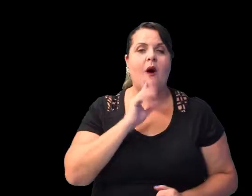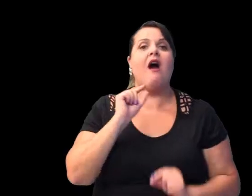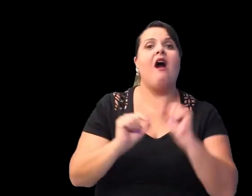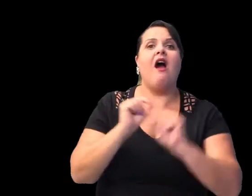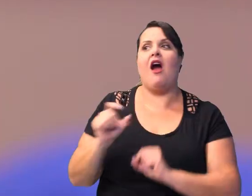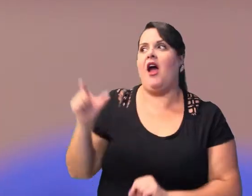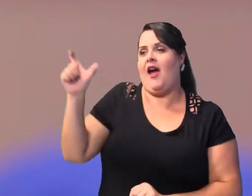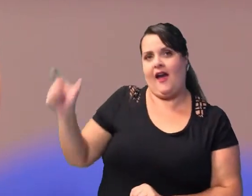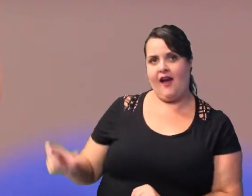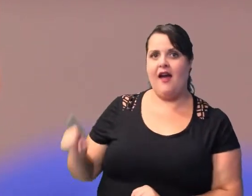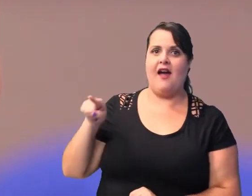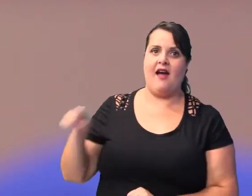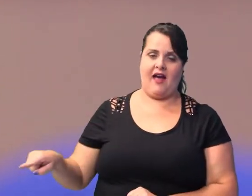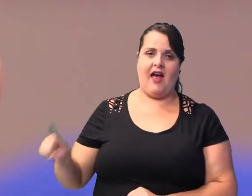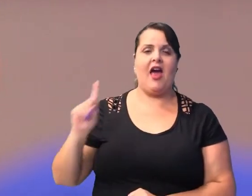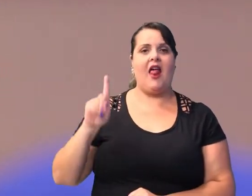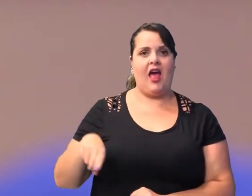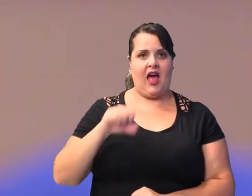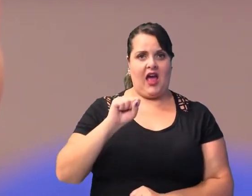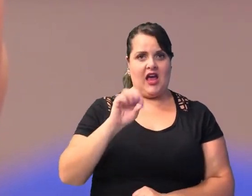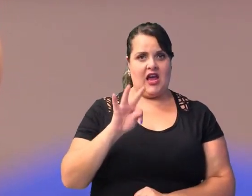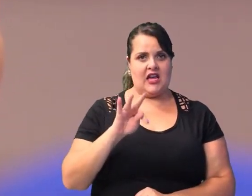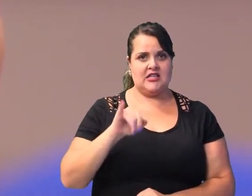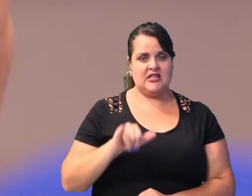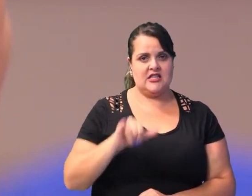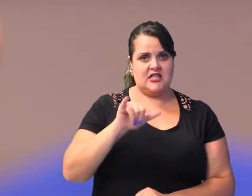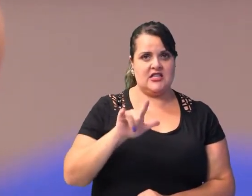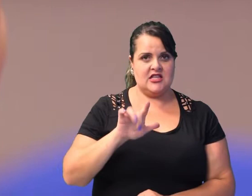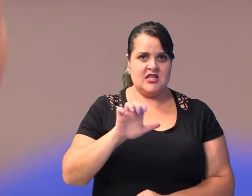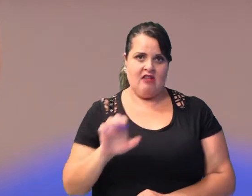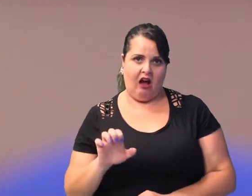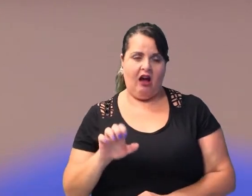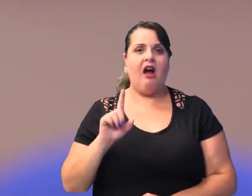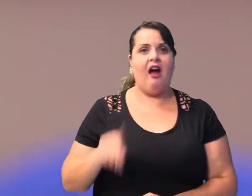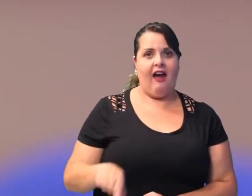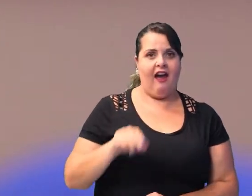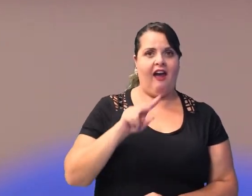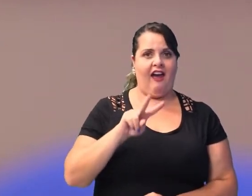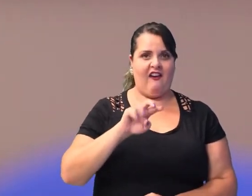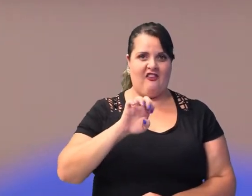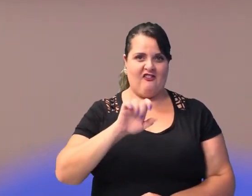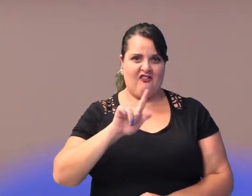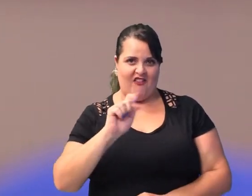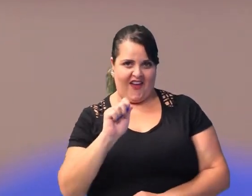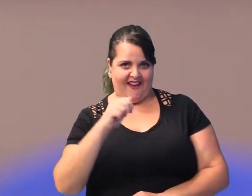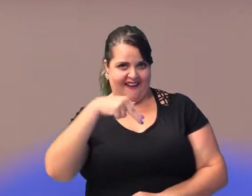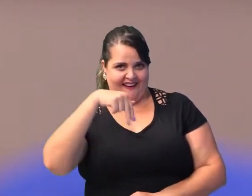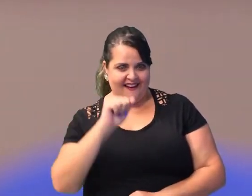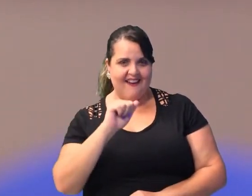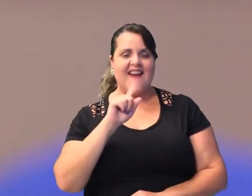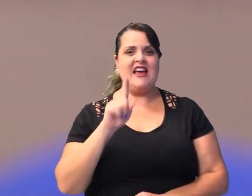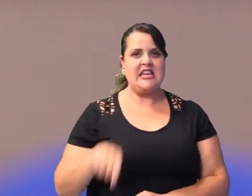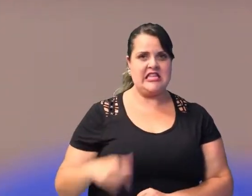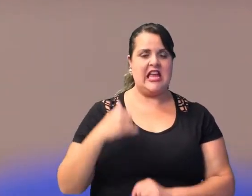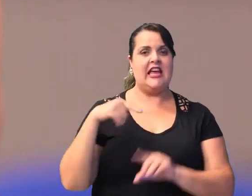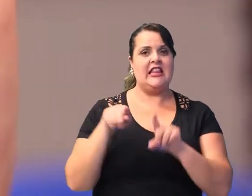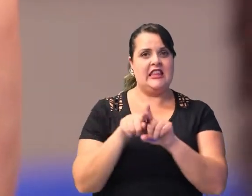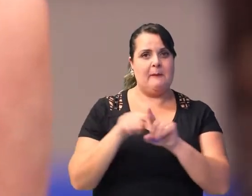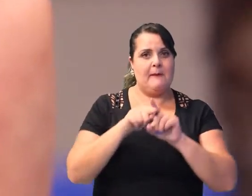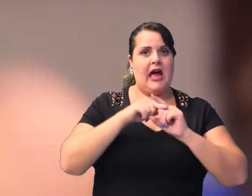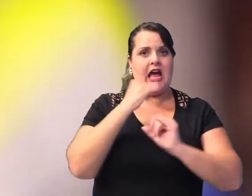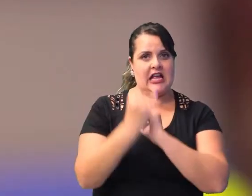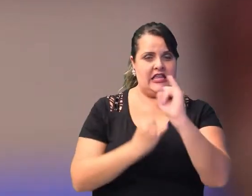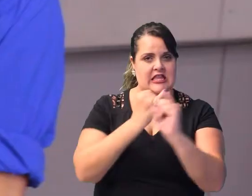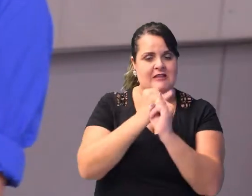no quem sou eu stylish esporte adquirir tudo em inglês é regra animam grande barbies e tem aqui o site dela pra